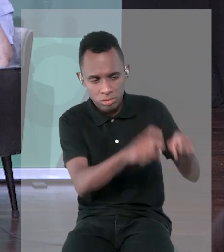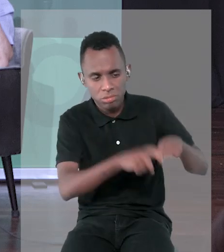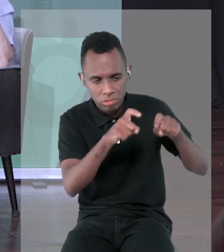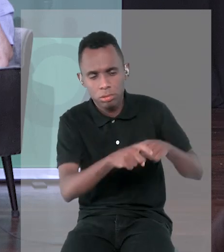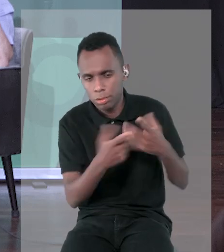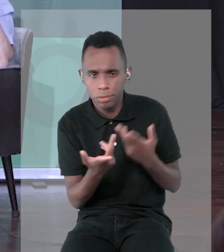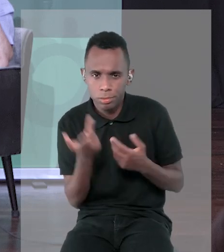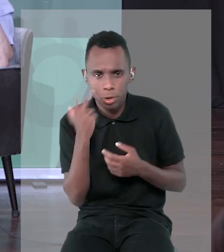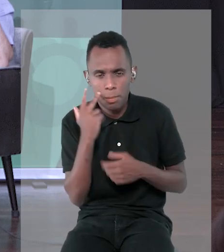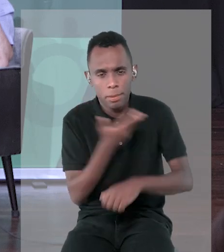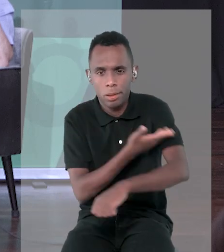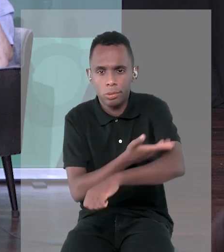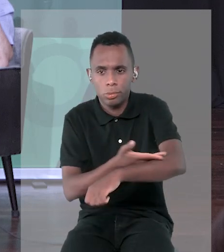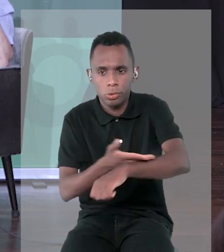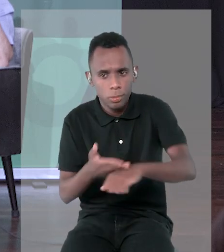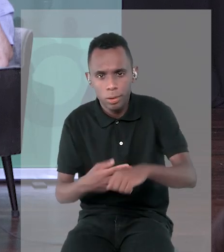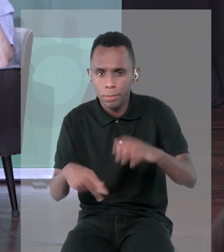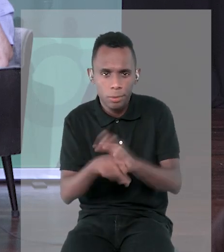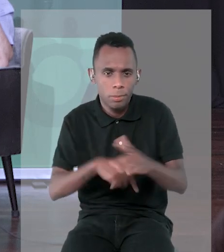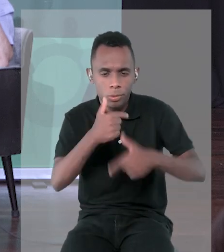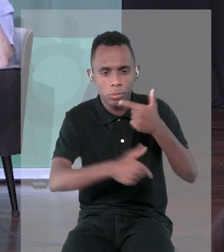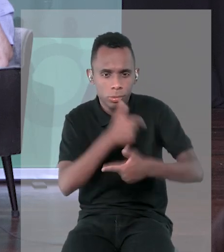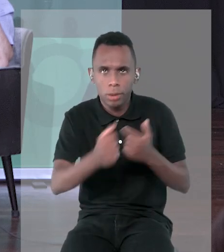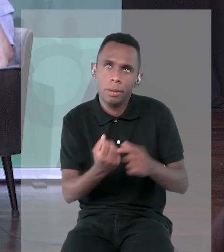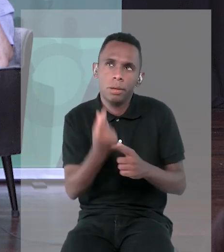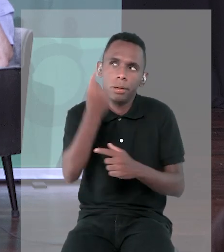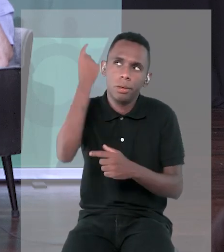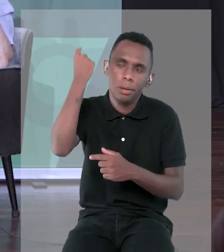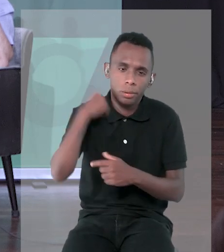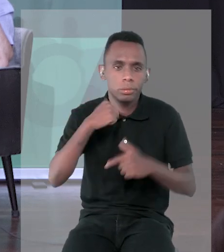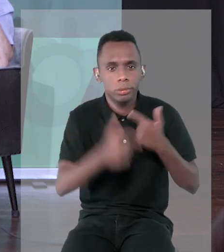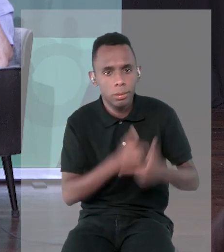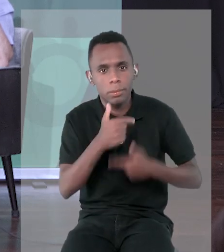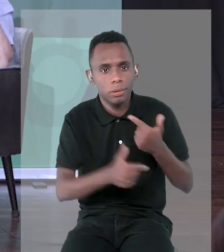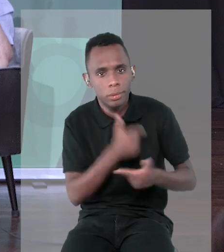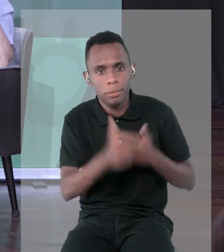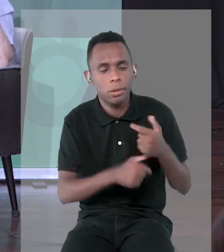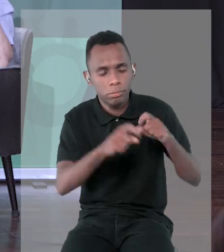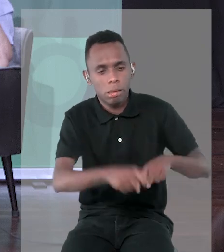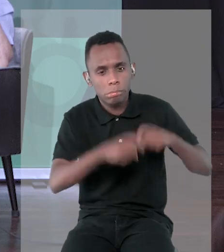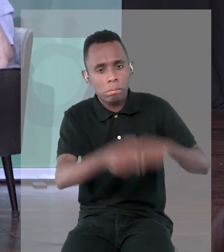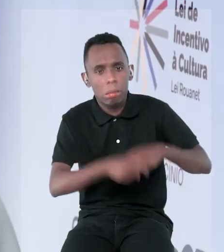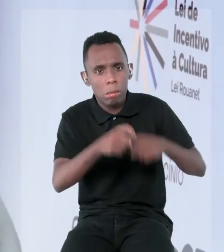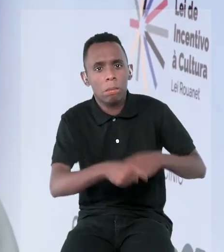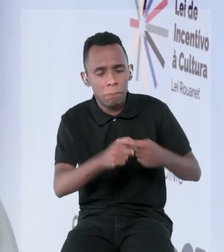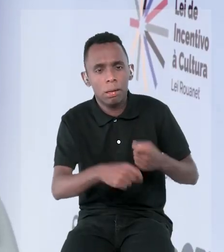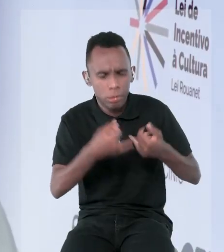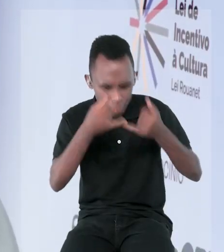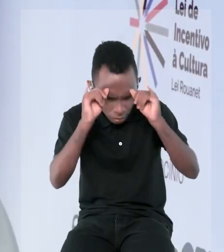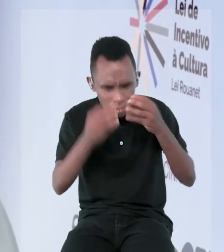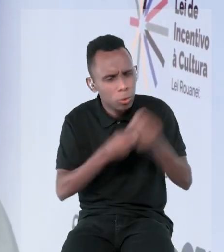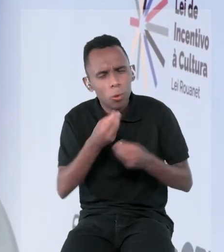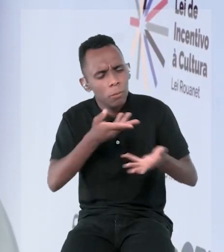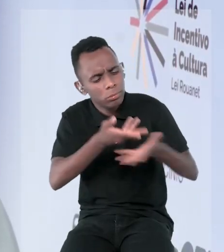né, naturalmente acostumado aos seus procedimentos predatórios, né, está há anos destruindo ali para poder ter aquele gado. Como é que